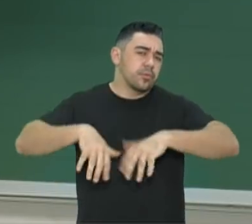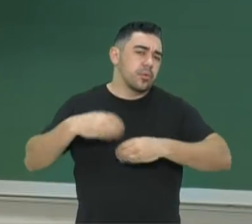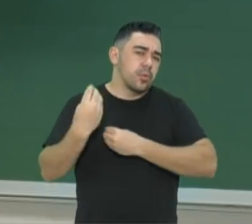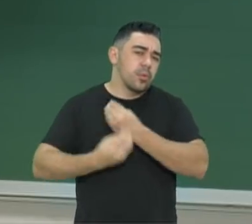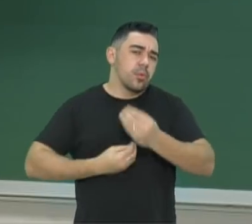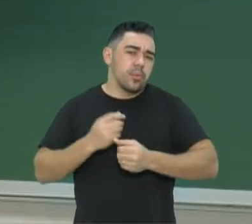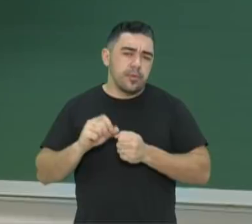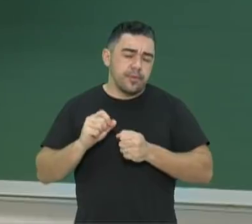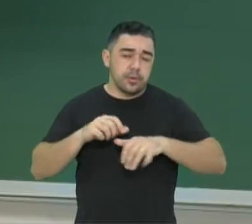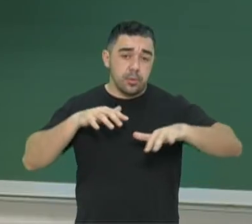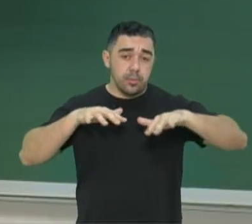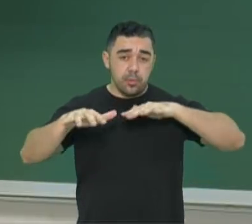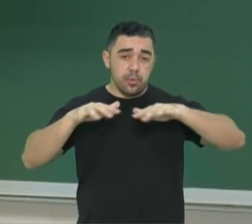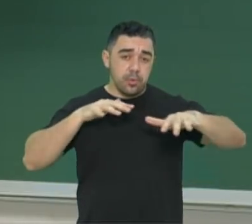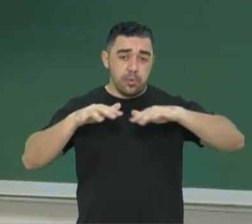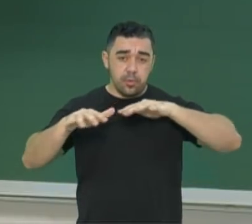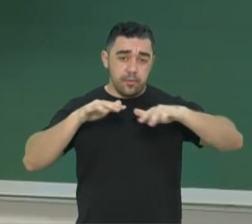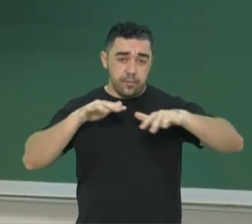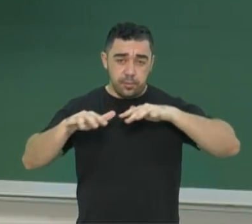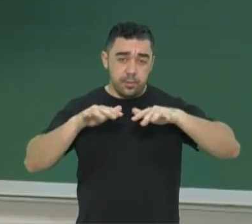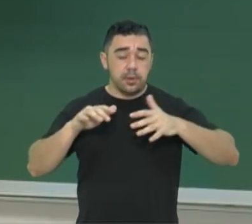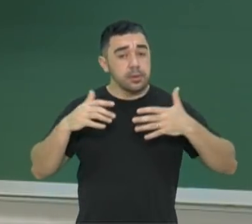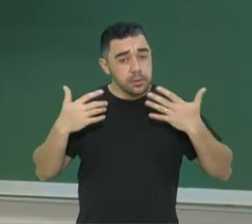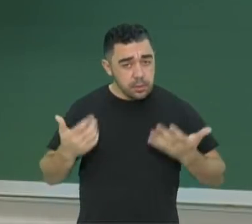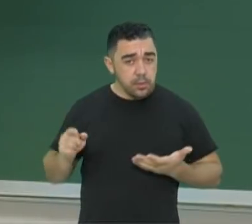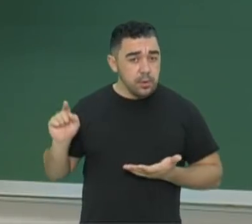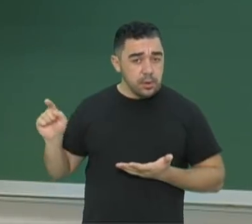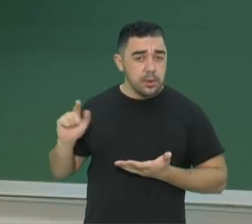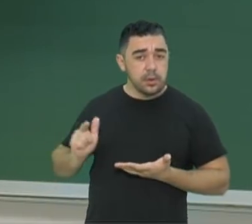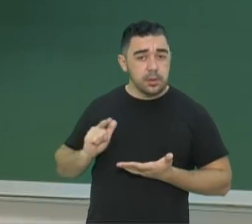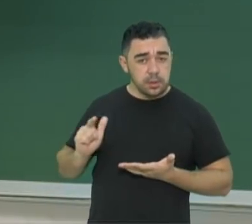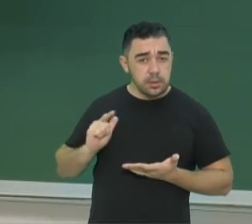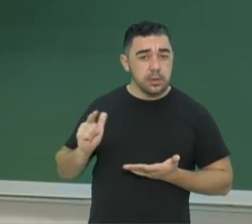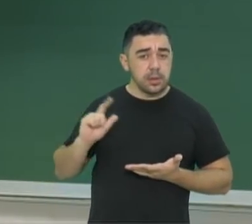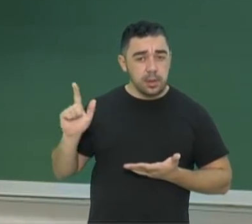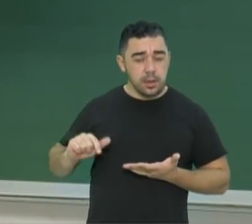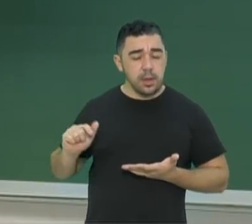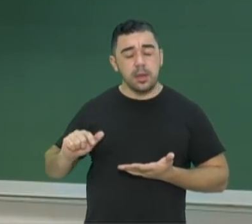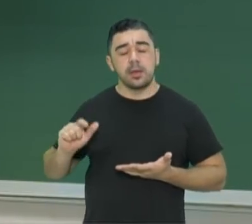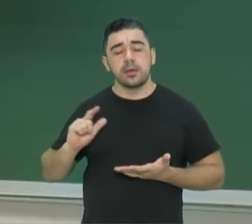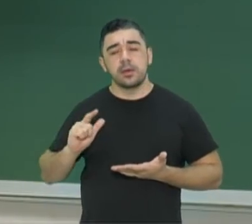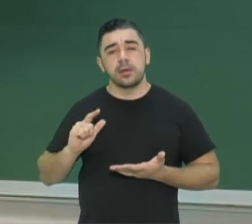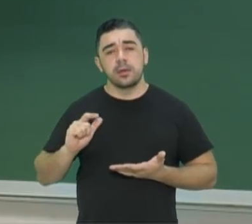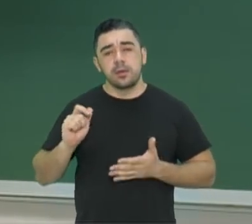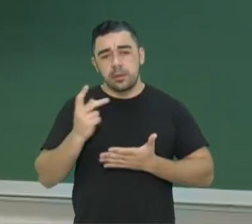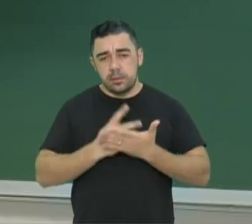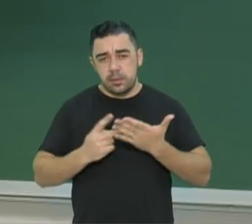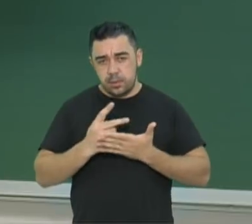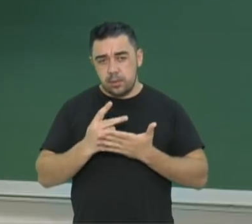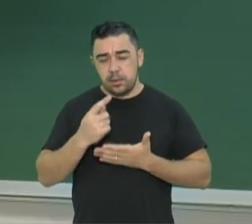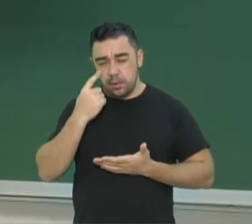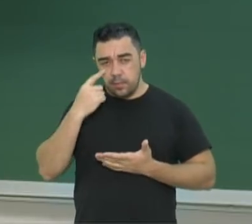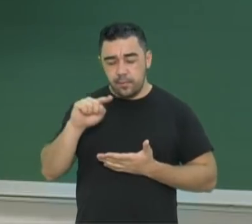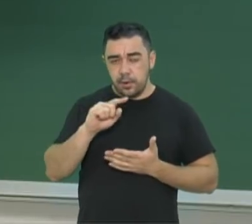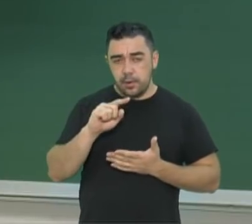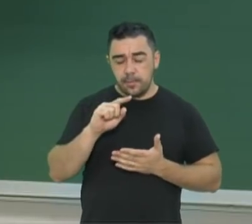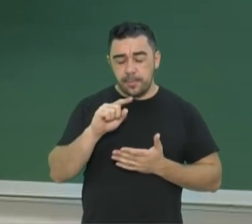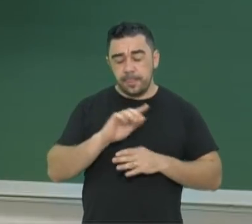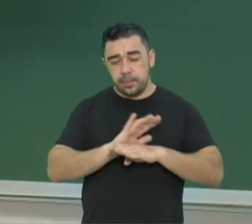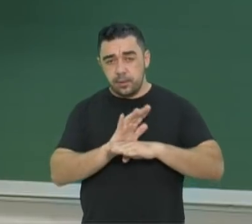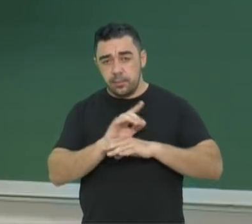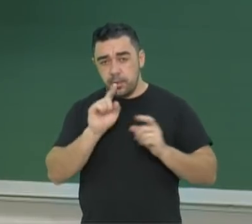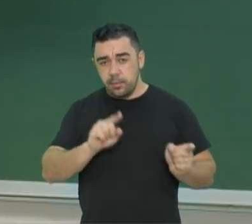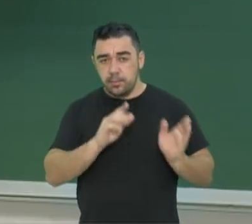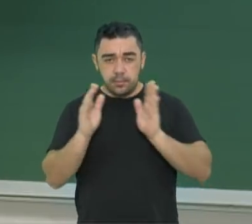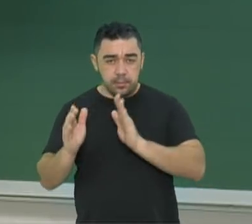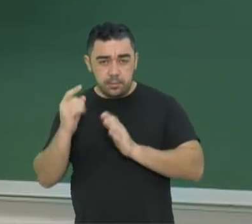construir uma imagem em movimento. E nisso, nós temos uma imagem de animação, quando a gente sai do cinema e pensa na animação,